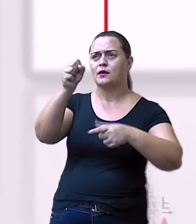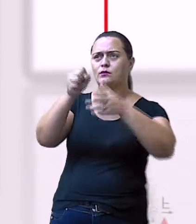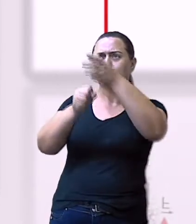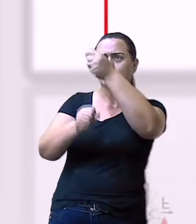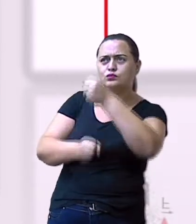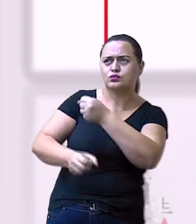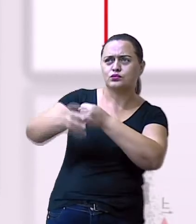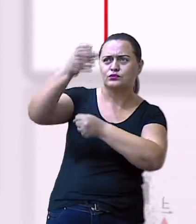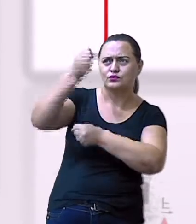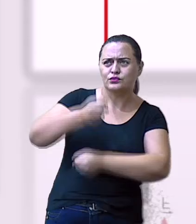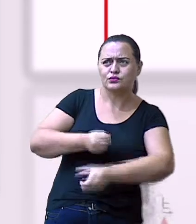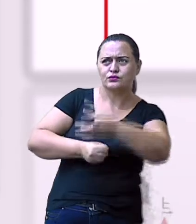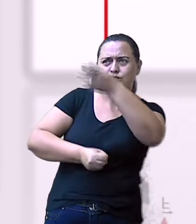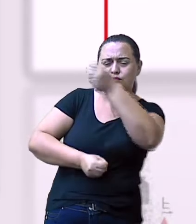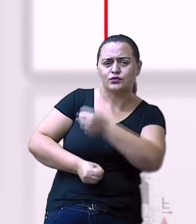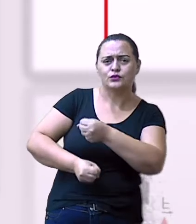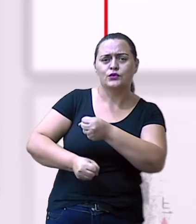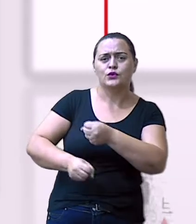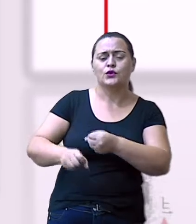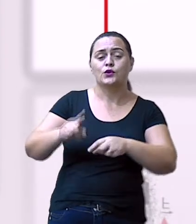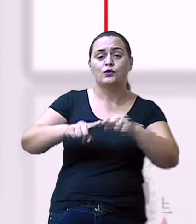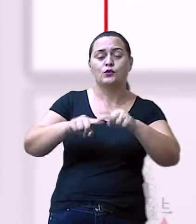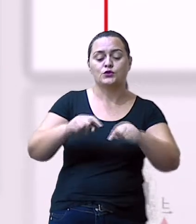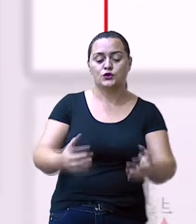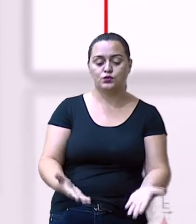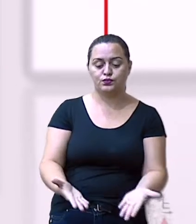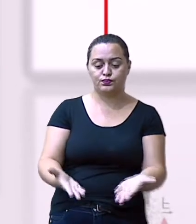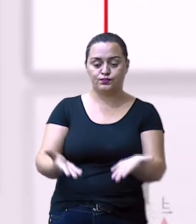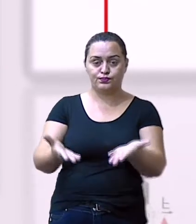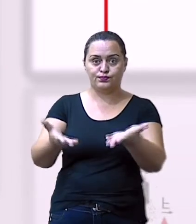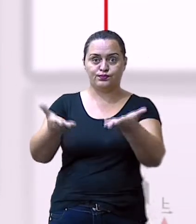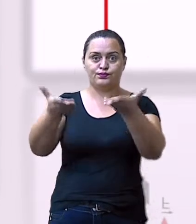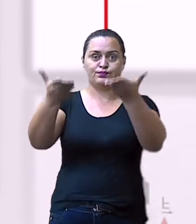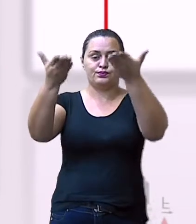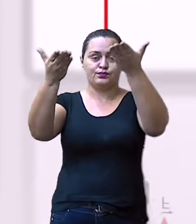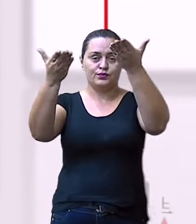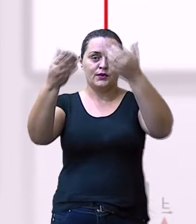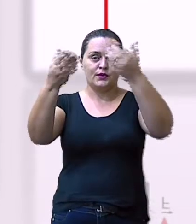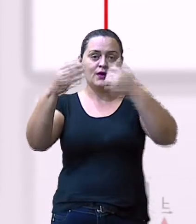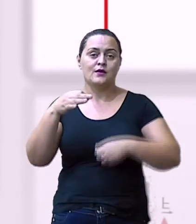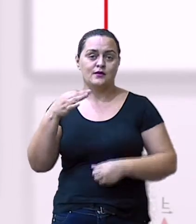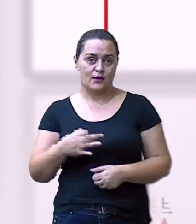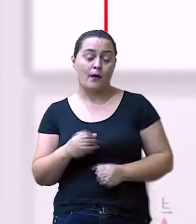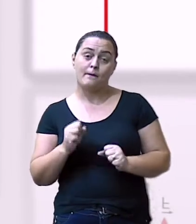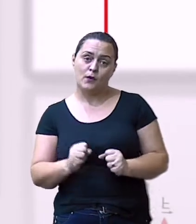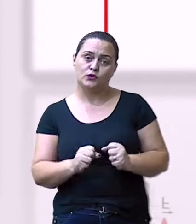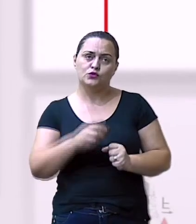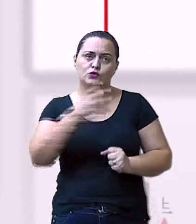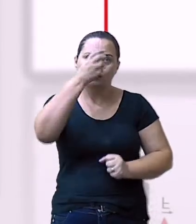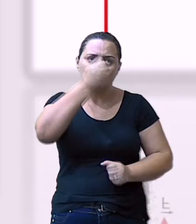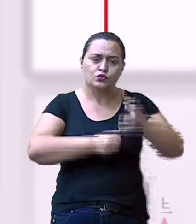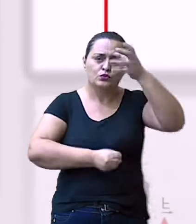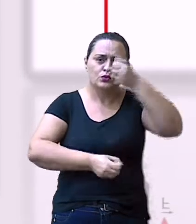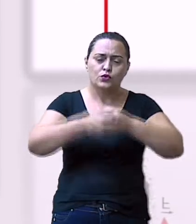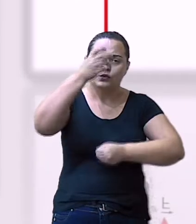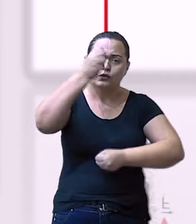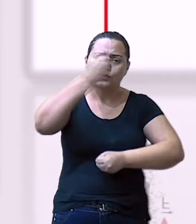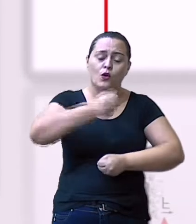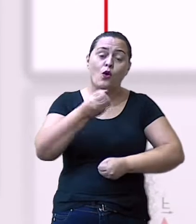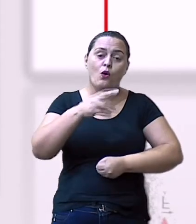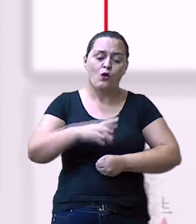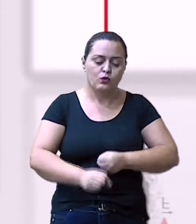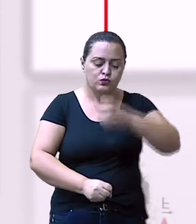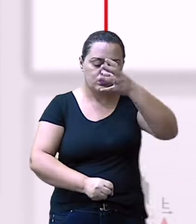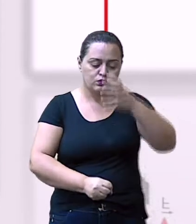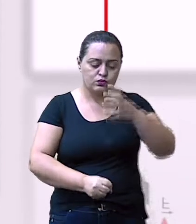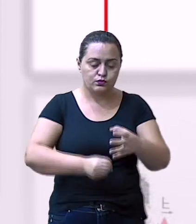num dos casos ele deve puxar a corda para cima e no outro para baixo. O uso da